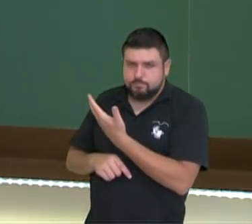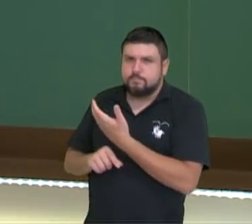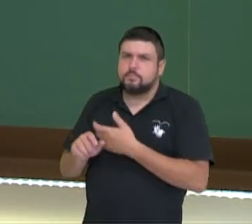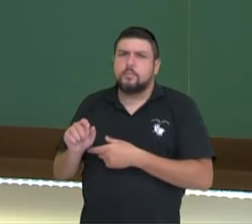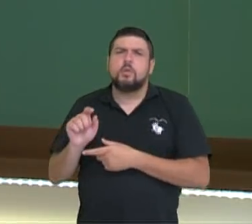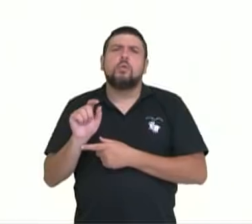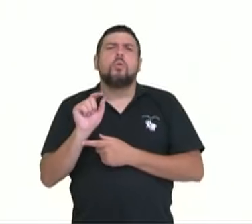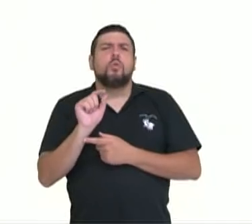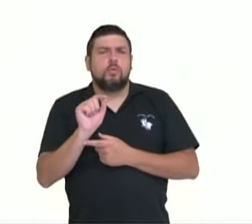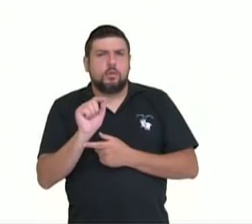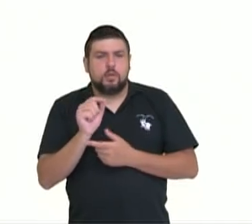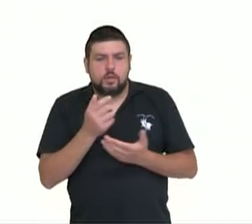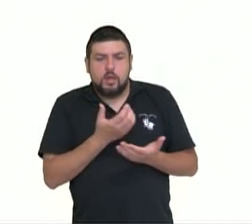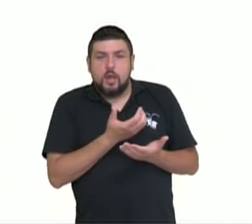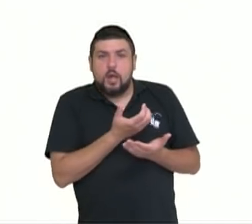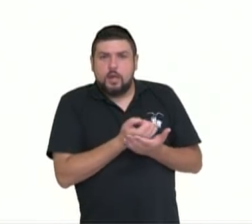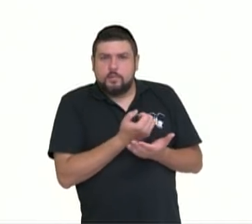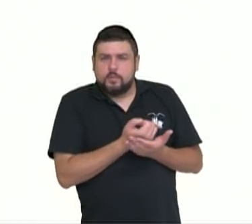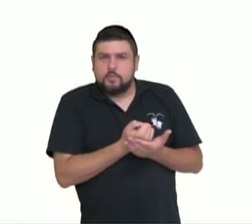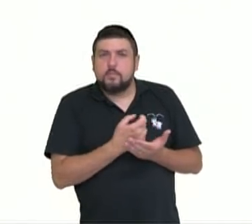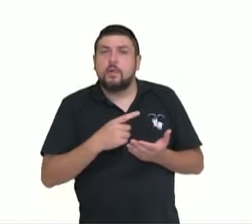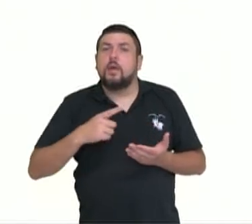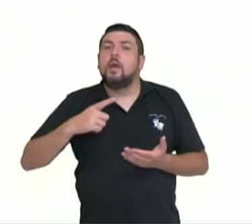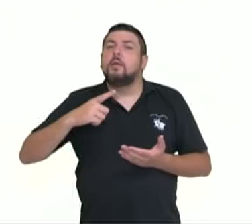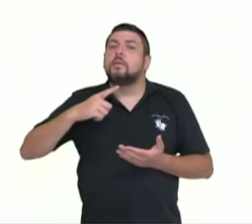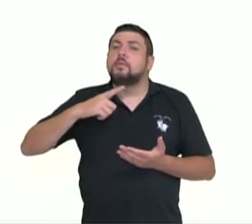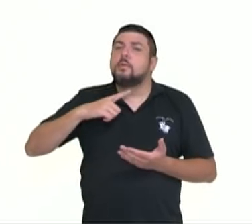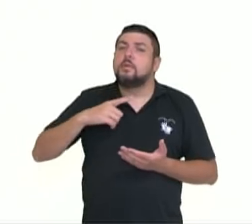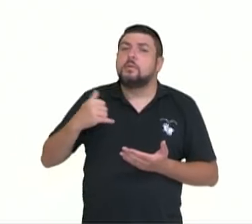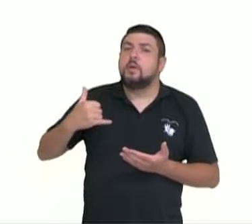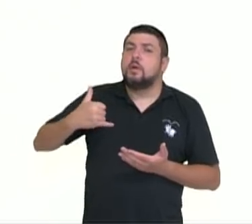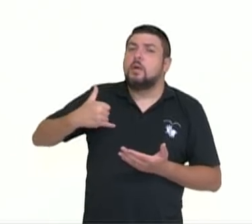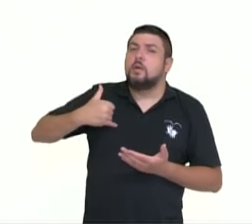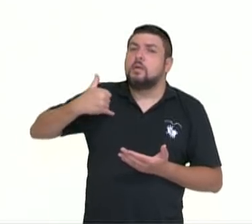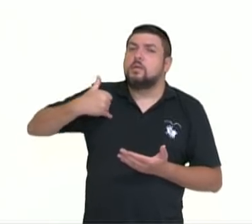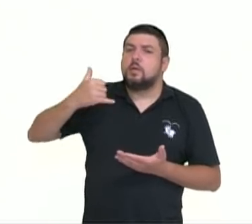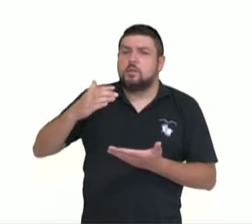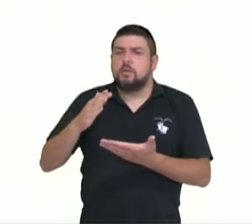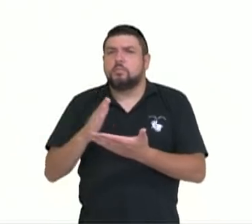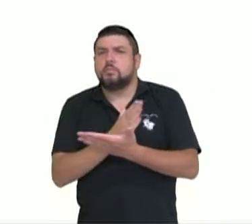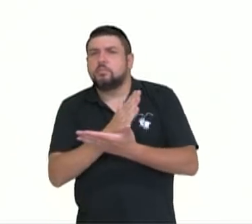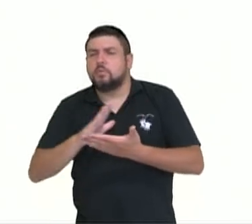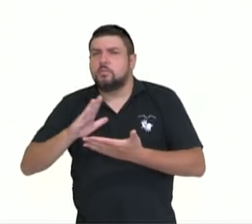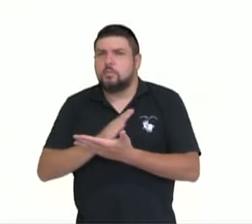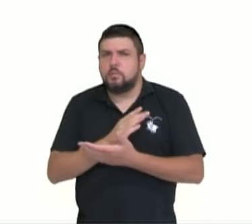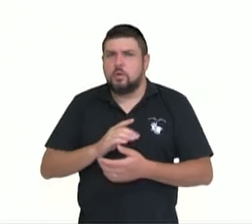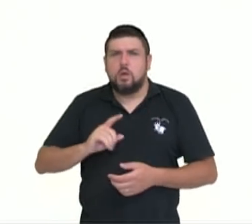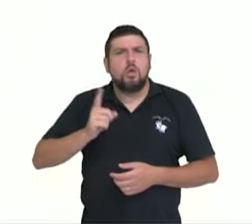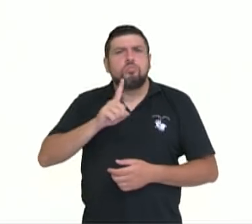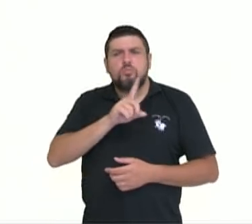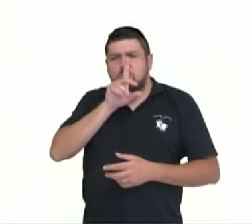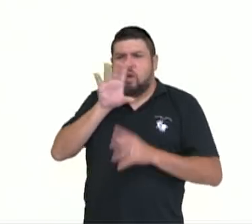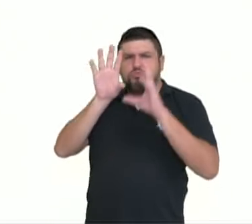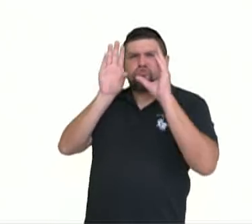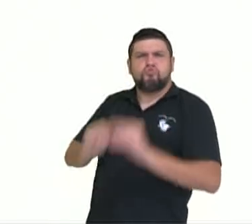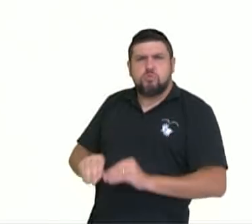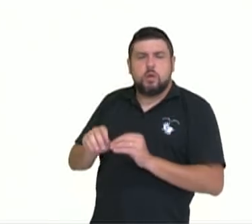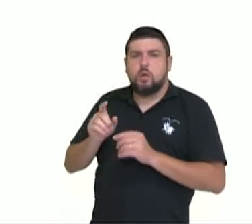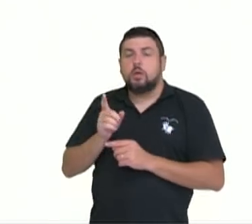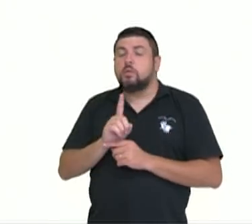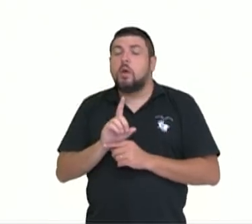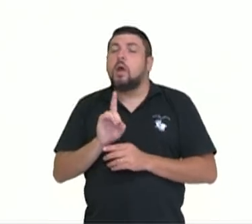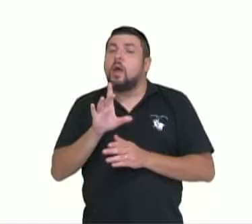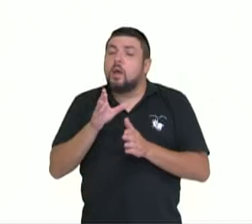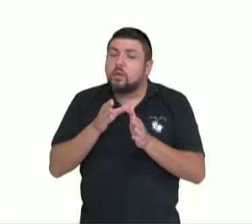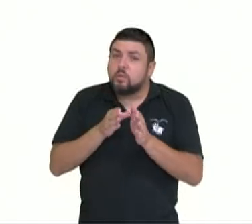os aplicativos, eles têm uma classificação. Isso não é censura, mas é uma orientação. Então,